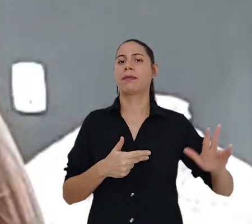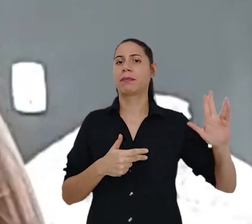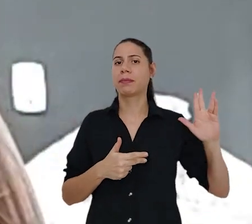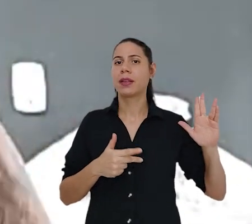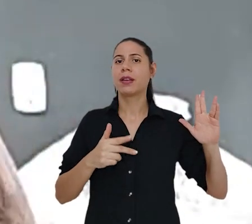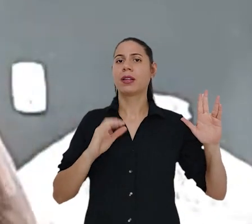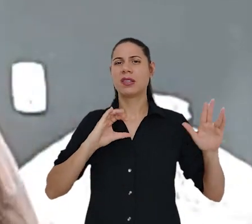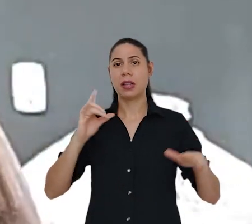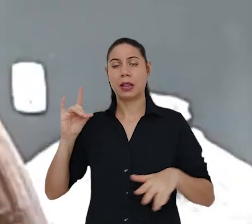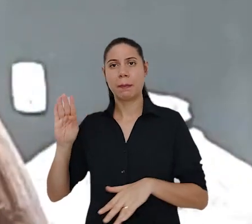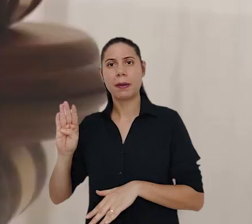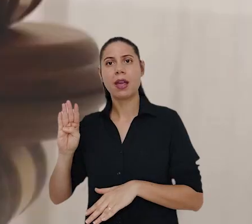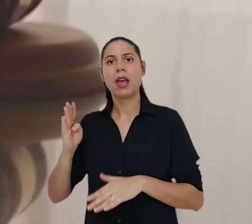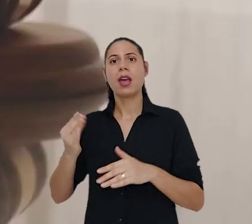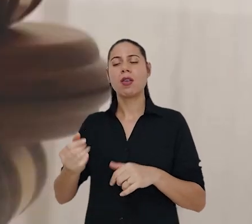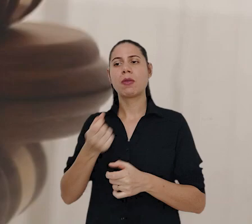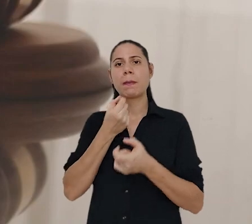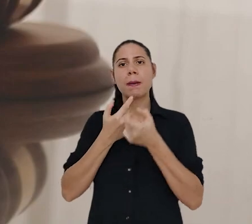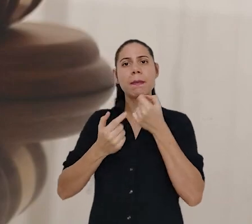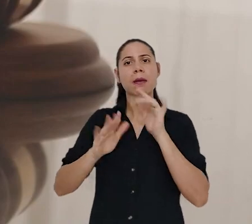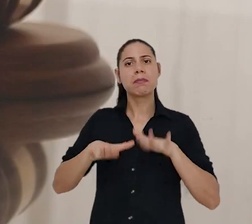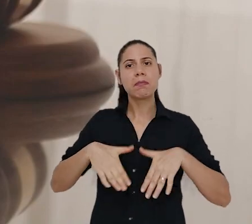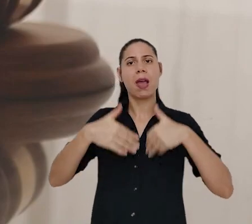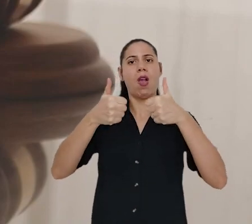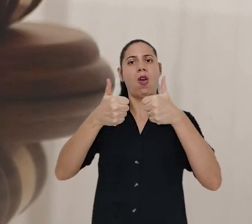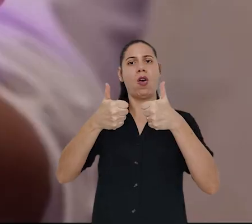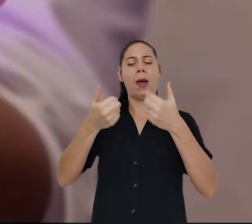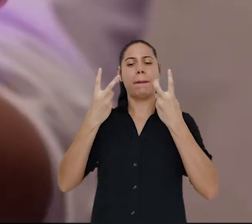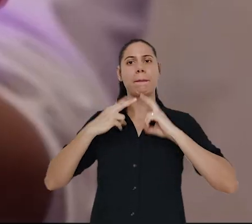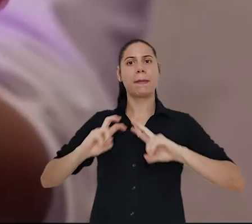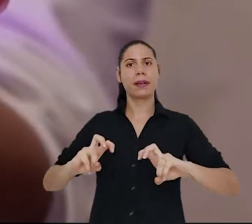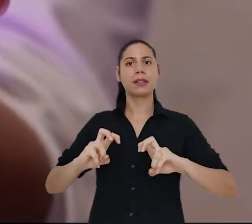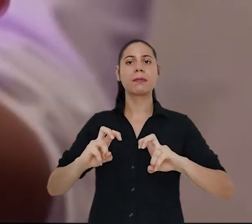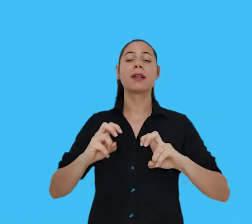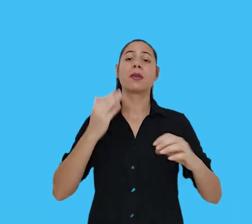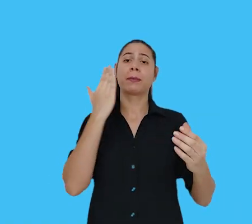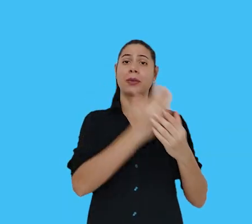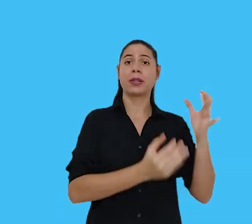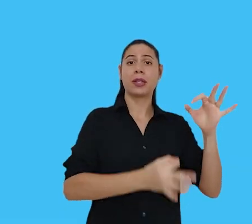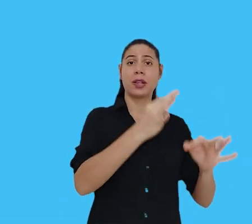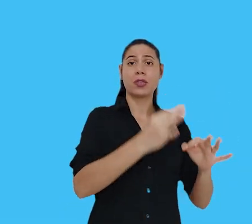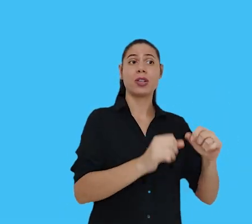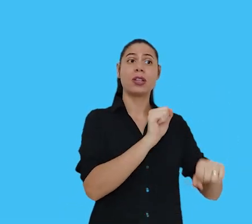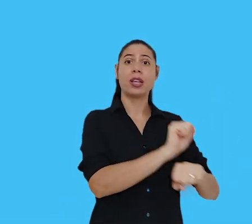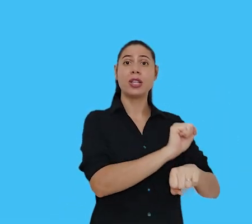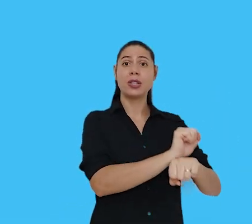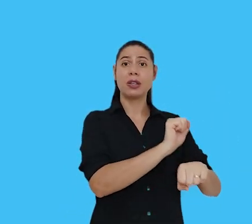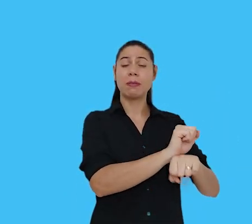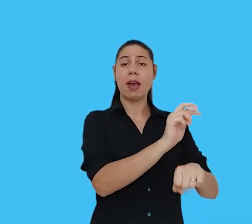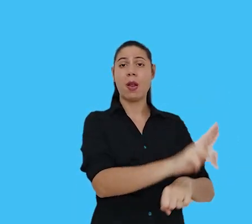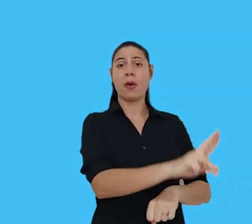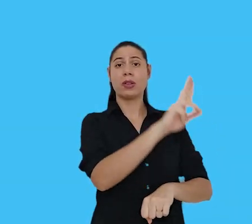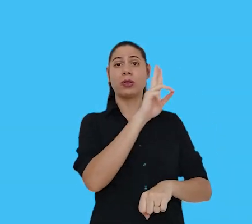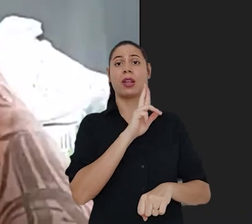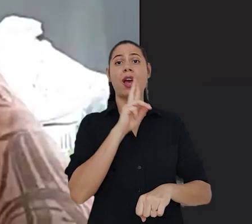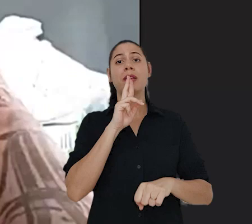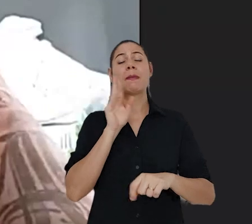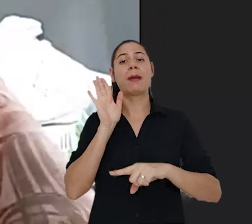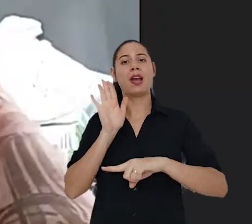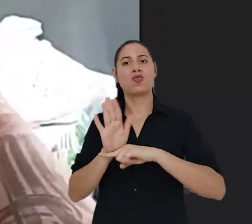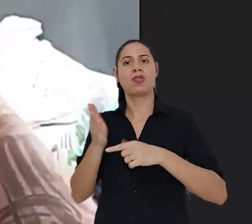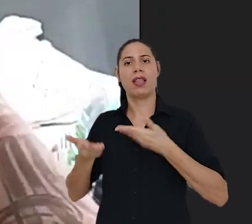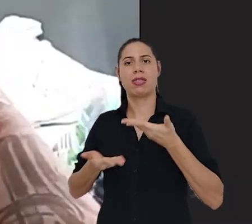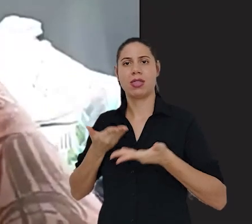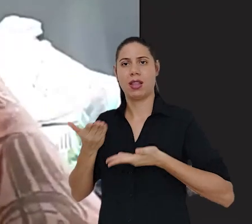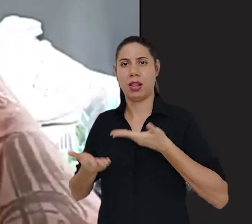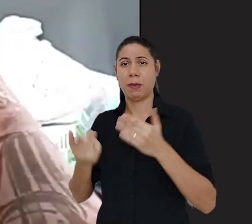melhoras no meu quadro clínico. Juliana espera na justiça o resultado de ações para custeio do tratamento, que é caro. Para você ter uma